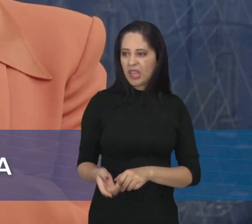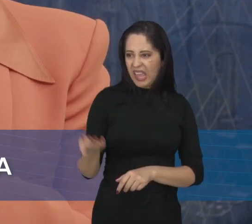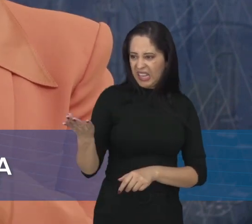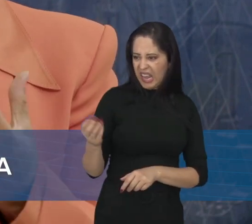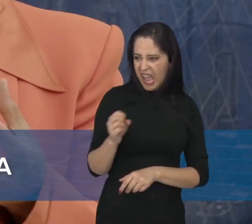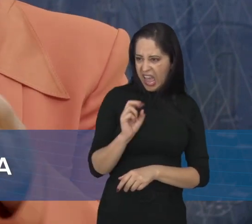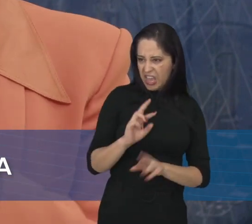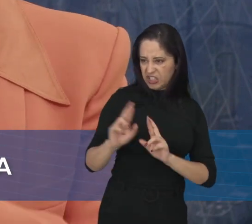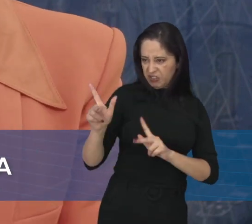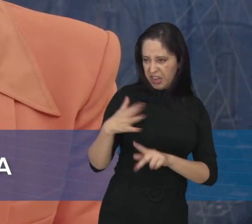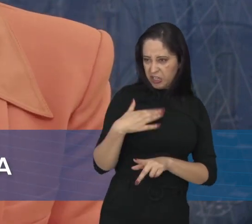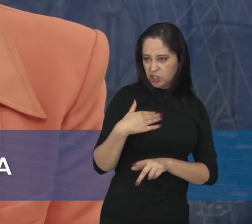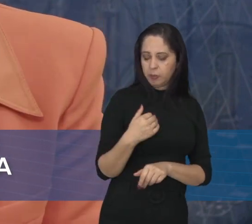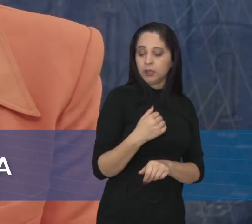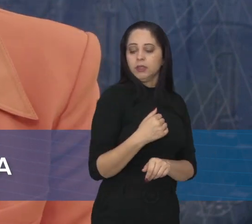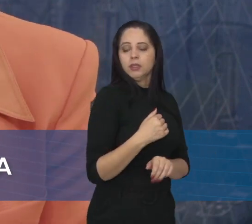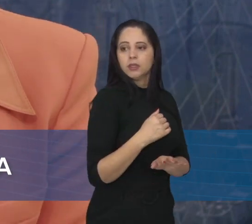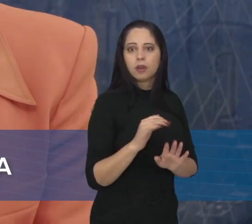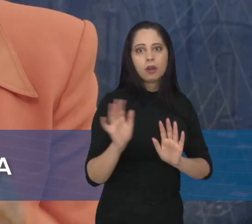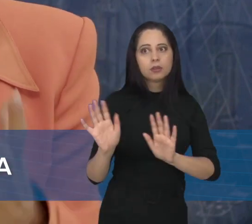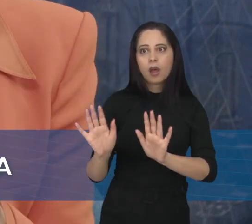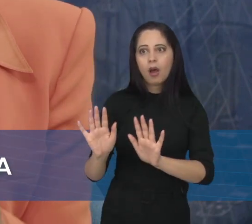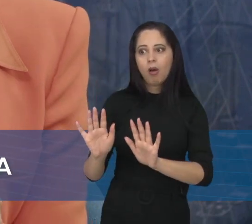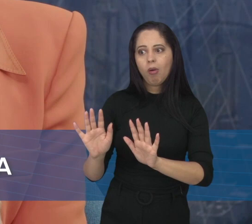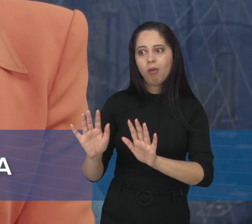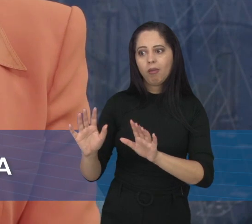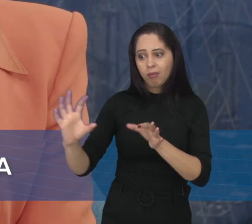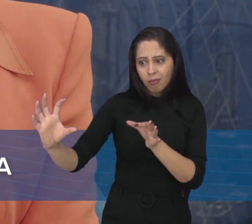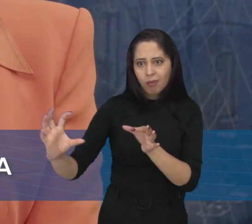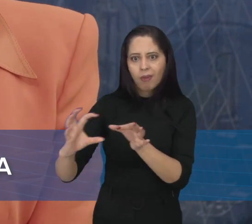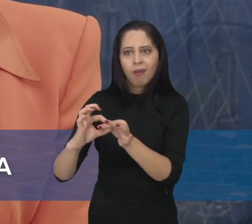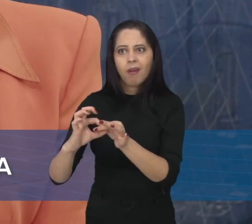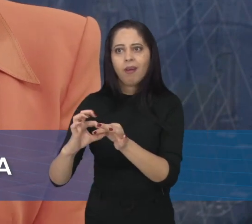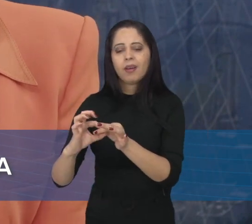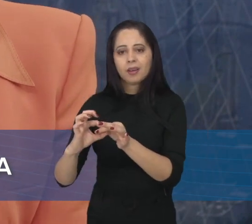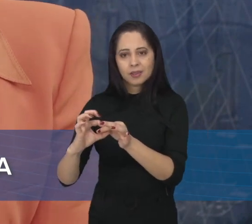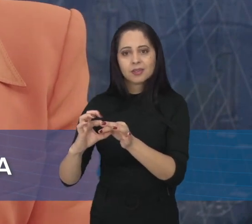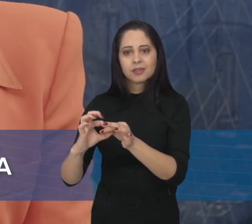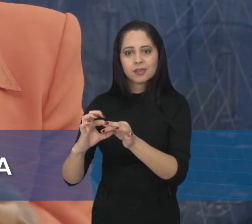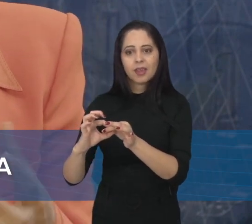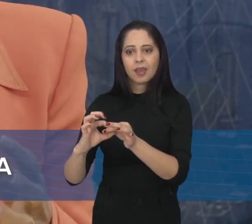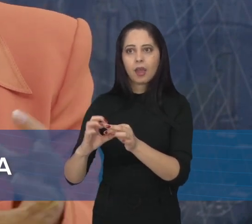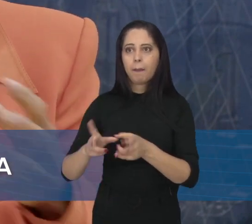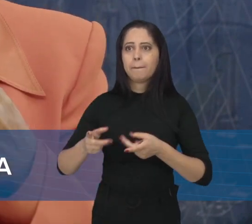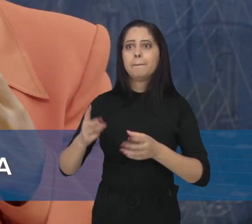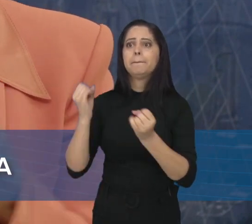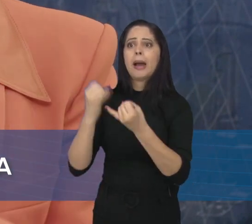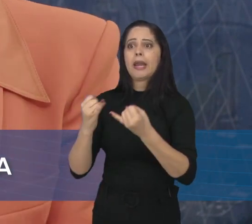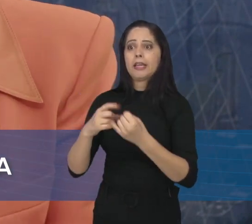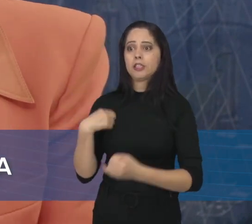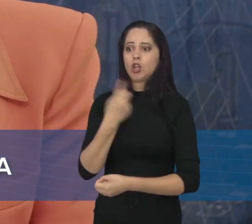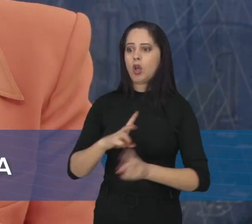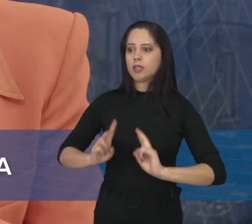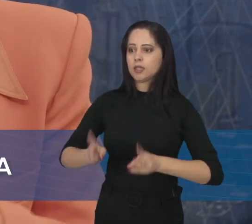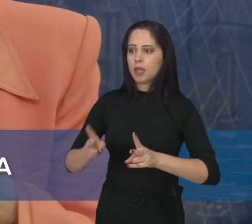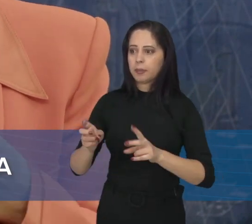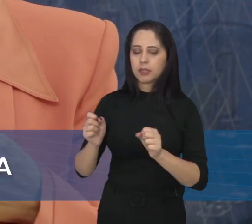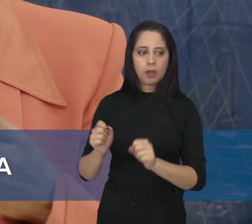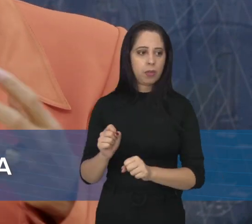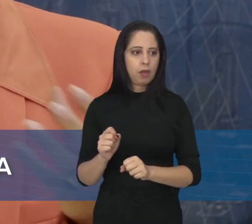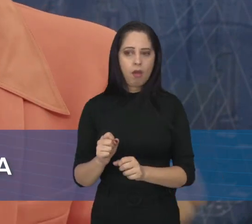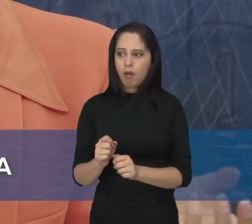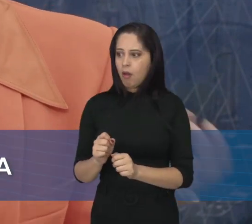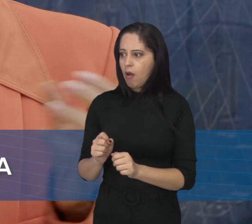se defender ao invés de se aliar, né? A gente vive num estado de alerta, assim, e isso é mundial. Isso eu lhe